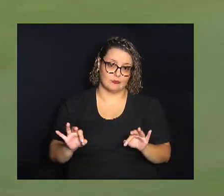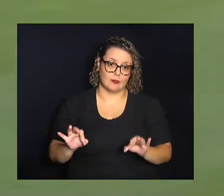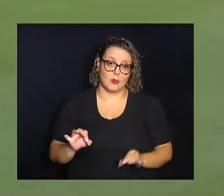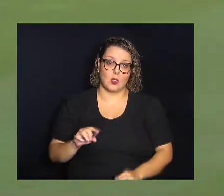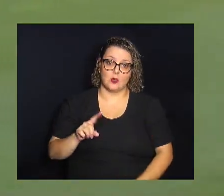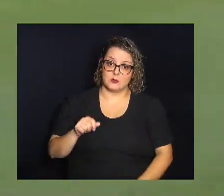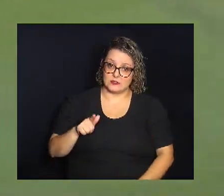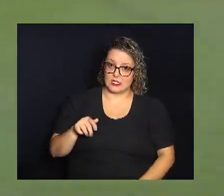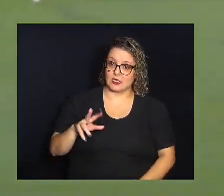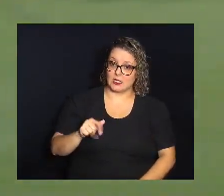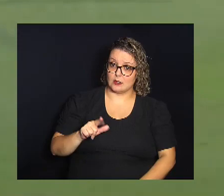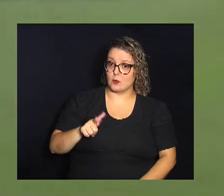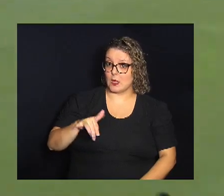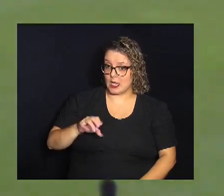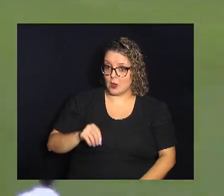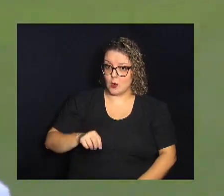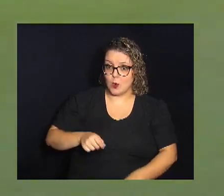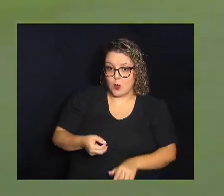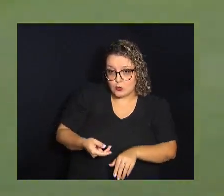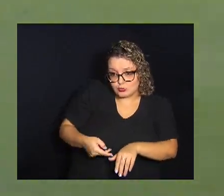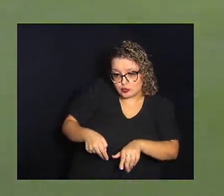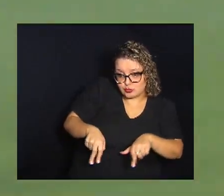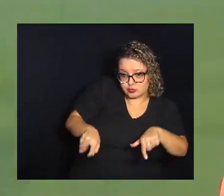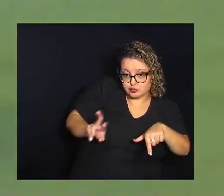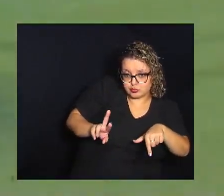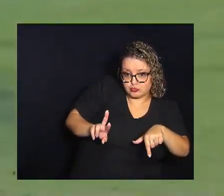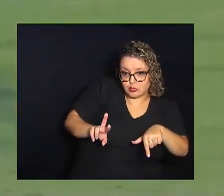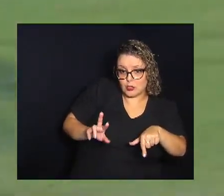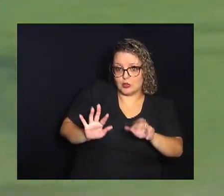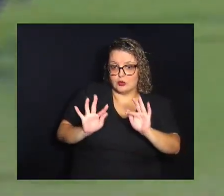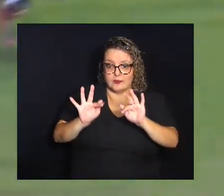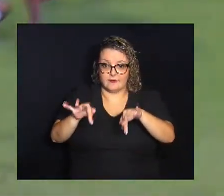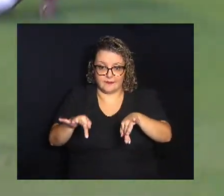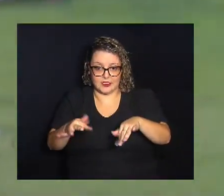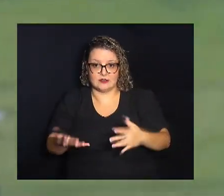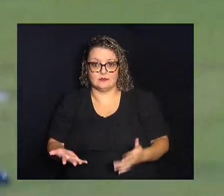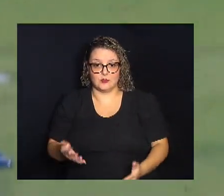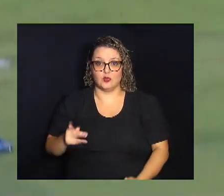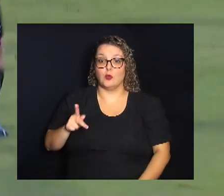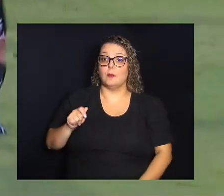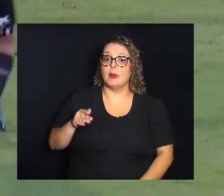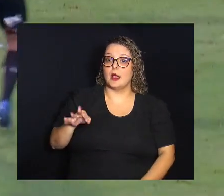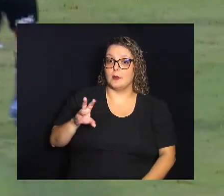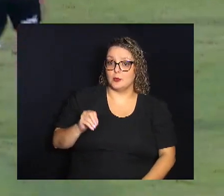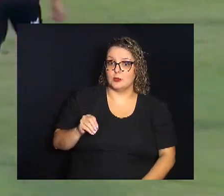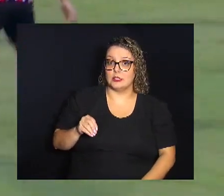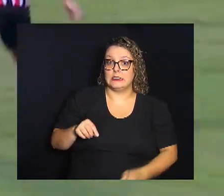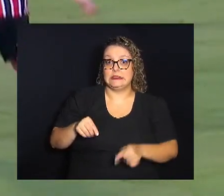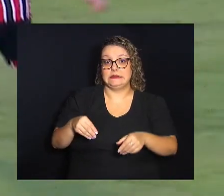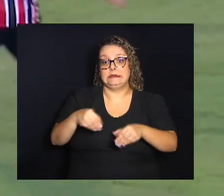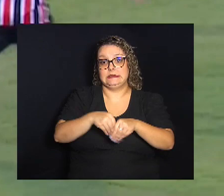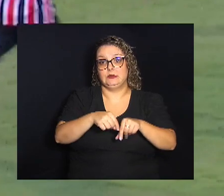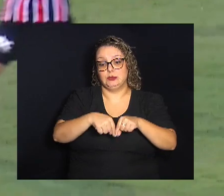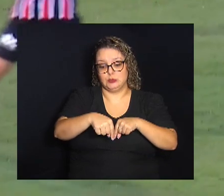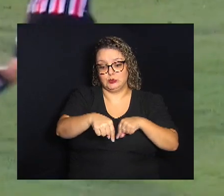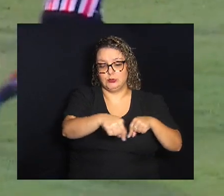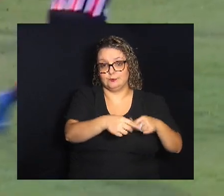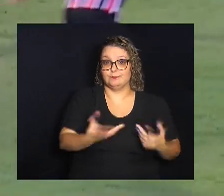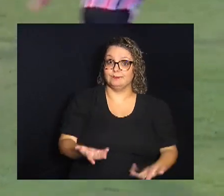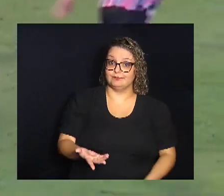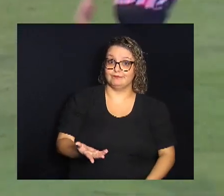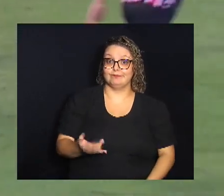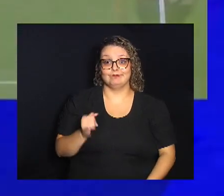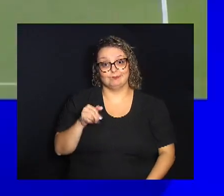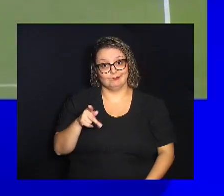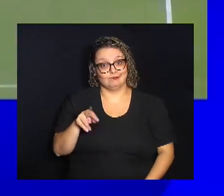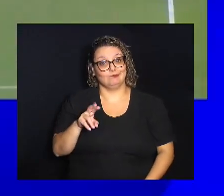Léo Santos deu um carrinho no momento da finalização do Pablo Maia, dentro da área. Imprudente